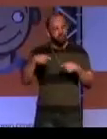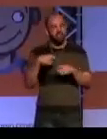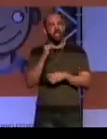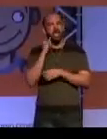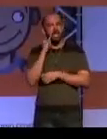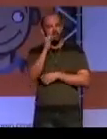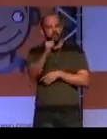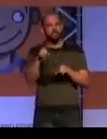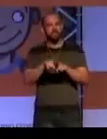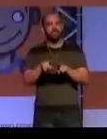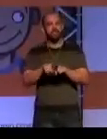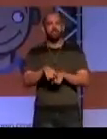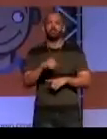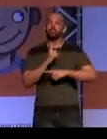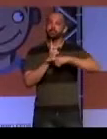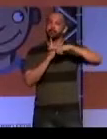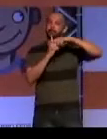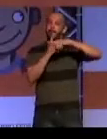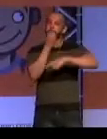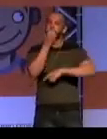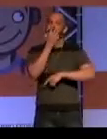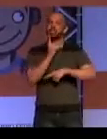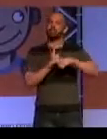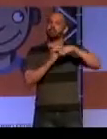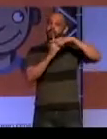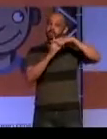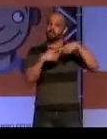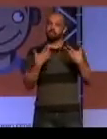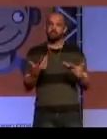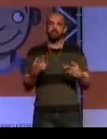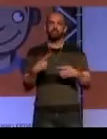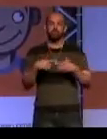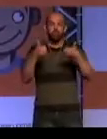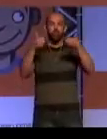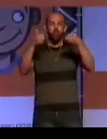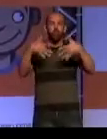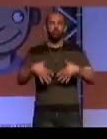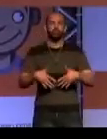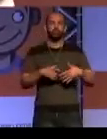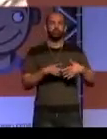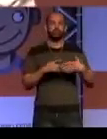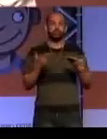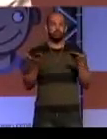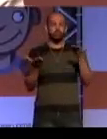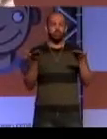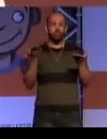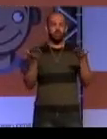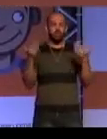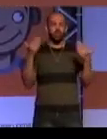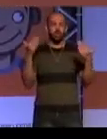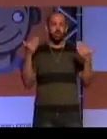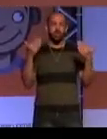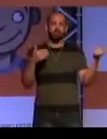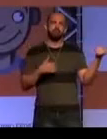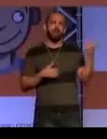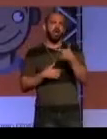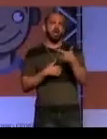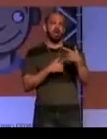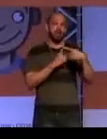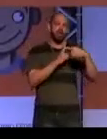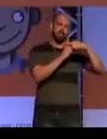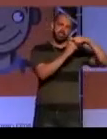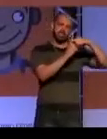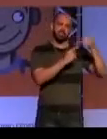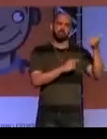dizer também dos benefícios, não é? Que o custo-benefício da vacinação é muito maior do